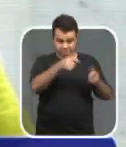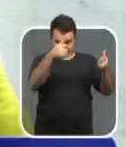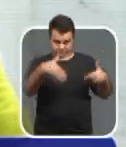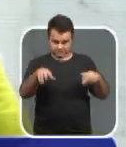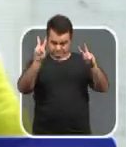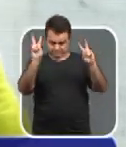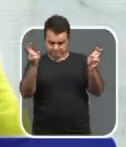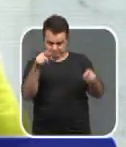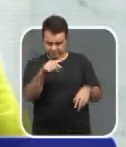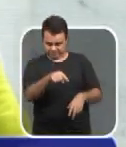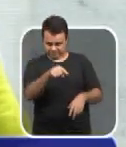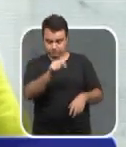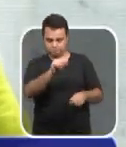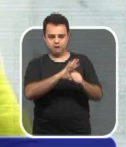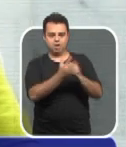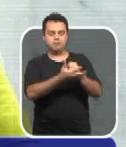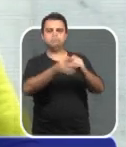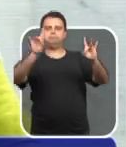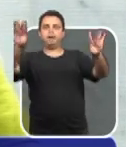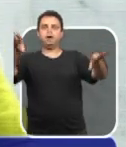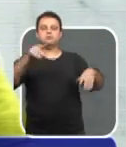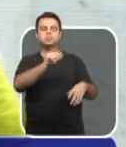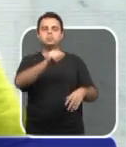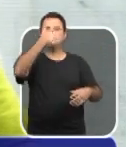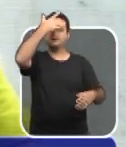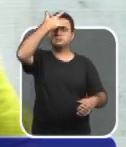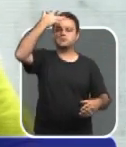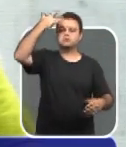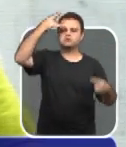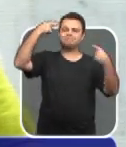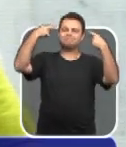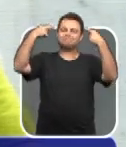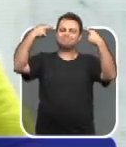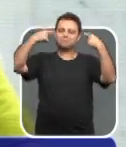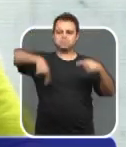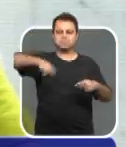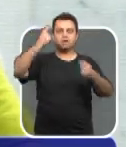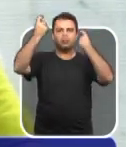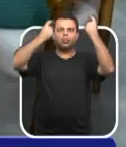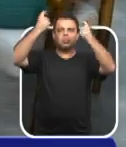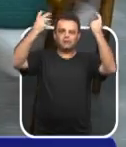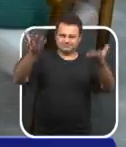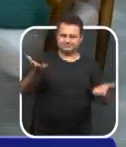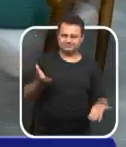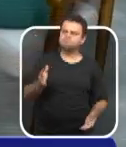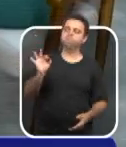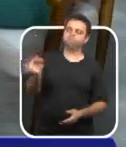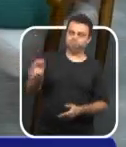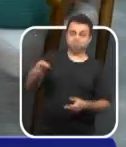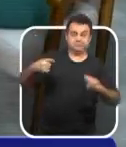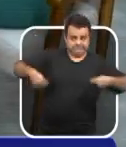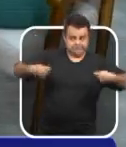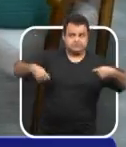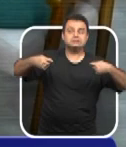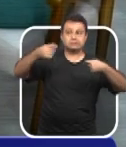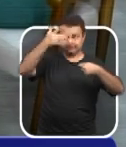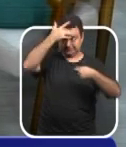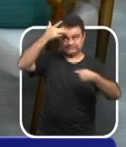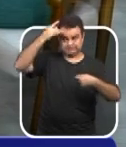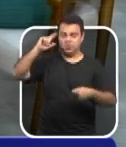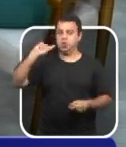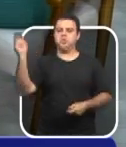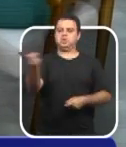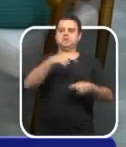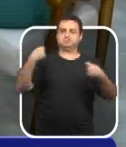que ficou muito evidente com a pandemia, que é a questão da saúde mental. Precisamos. E até essa